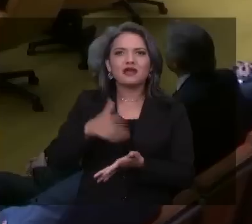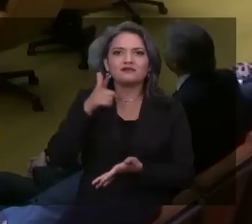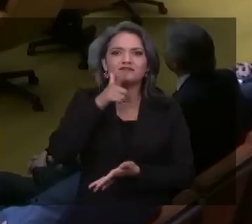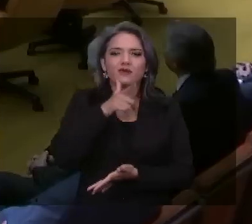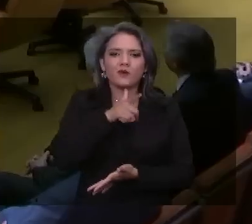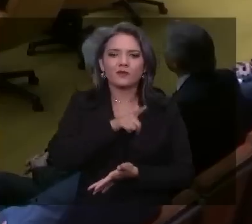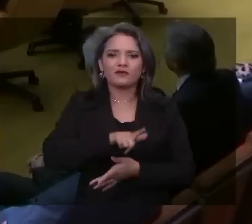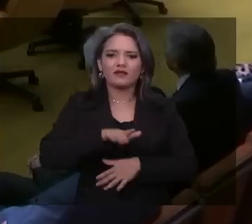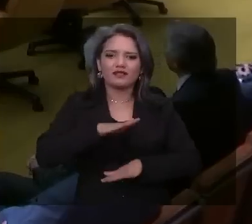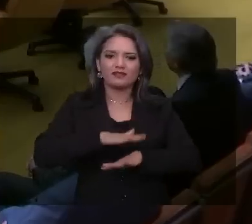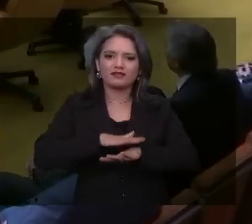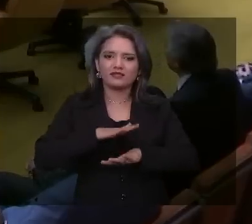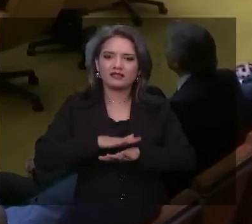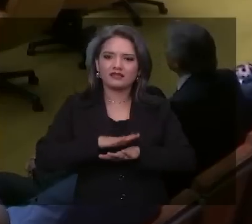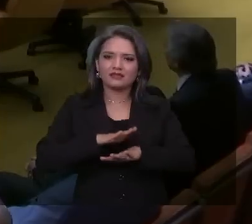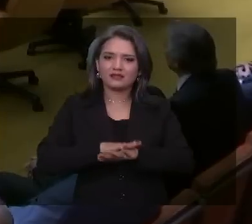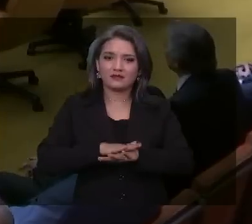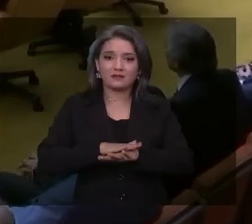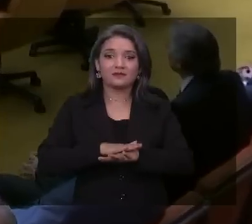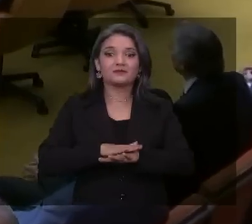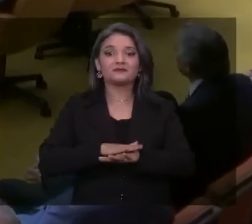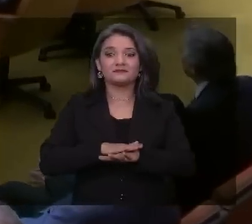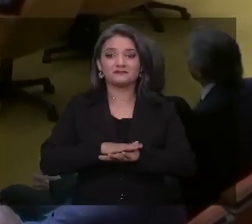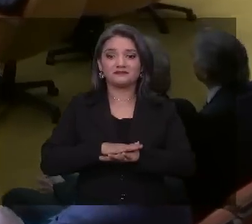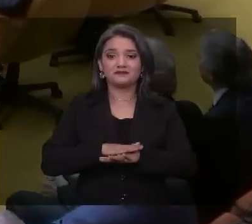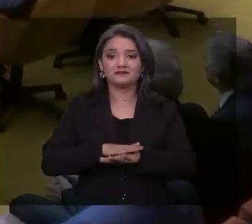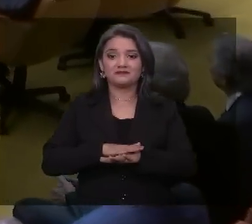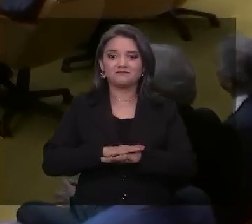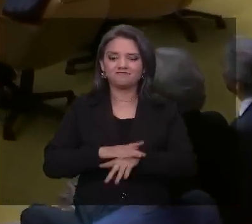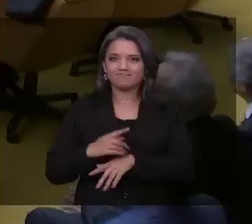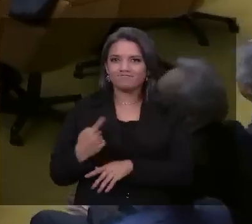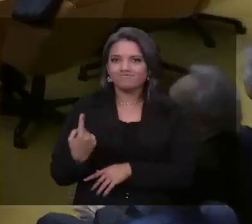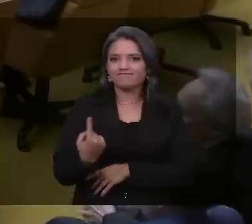tempo da gente.